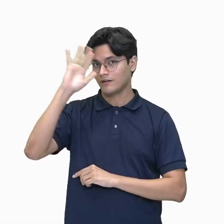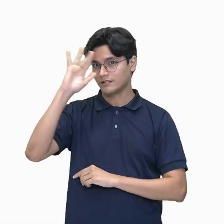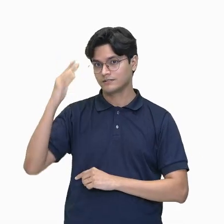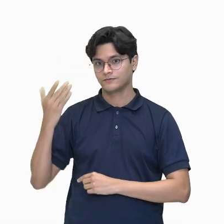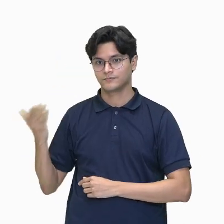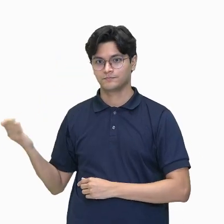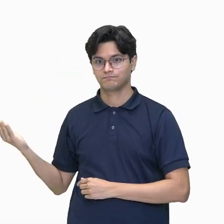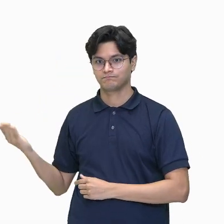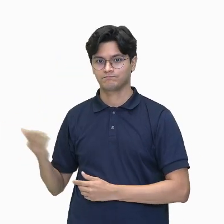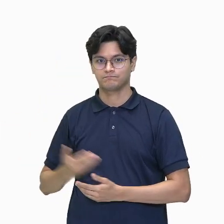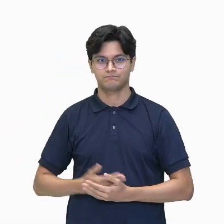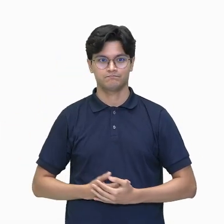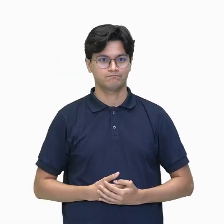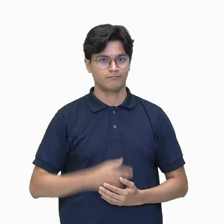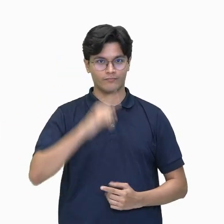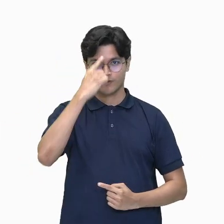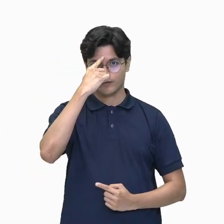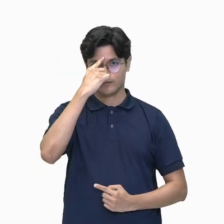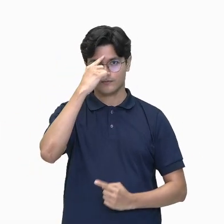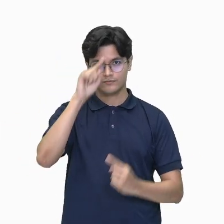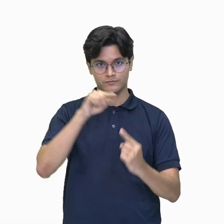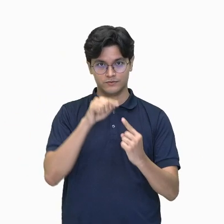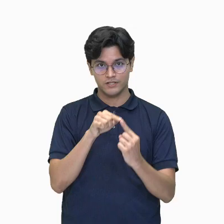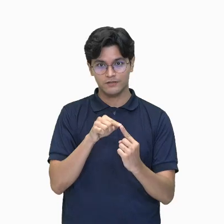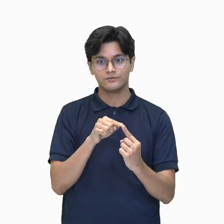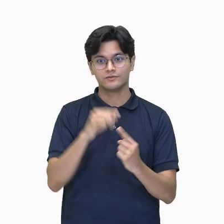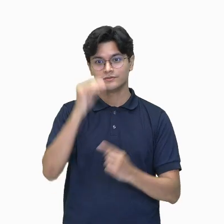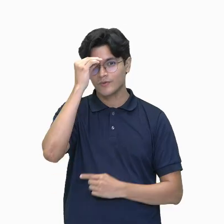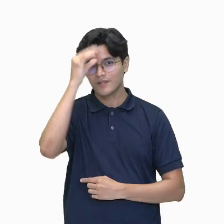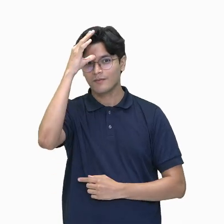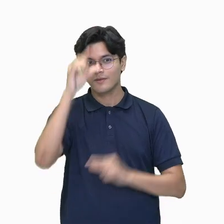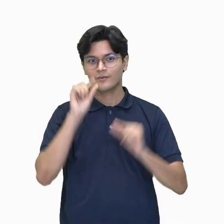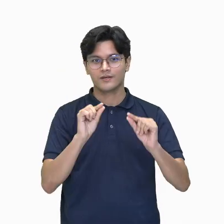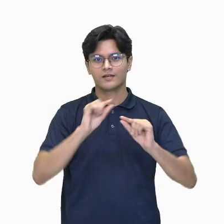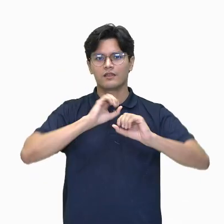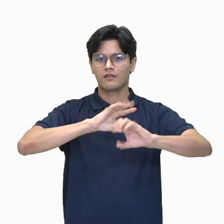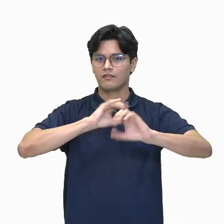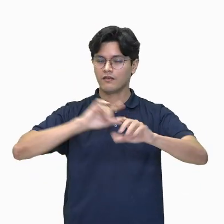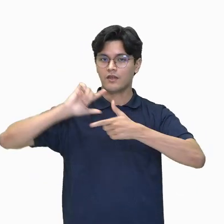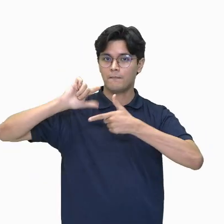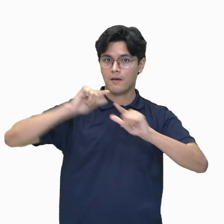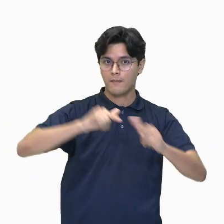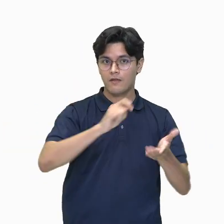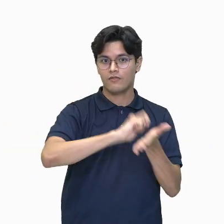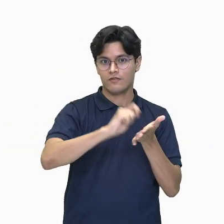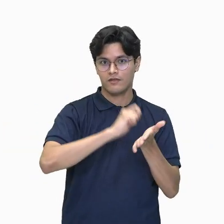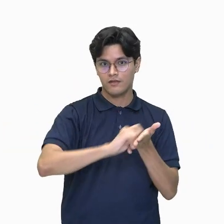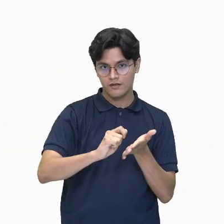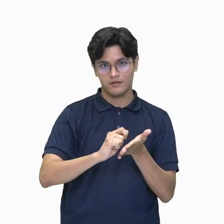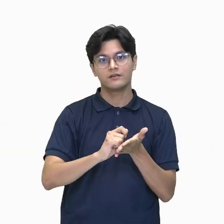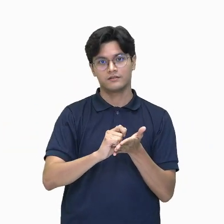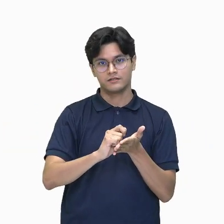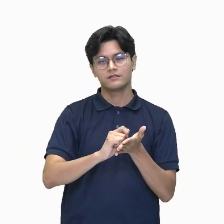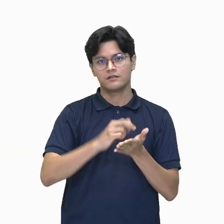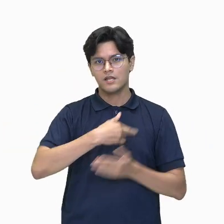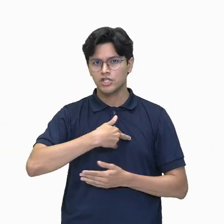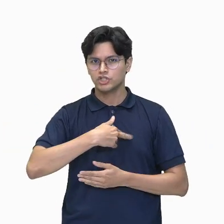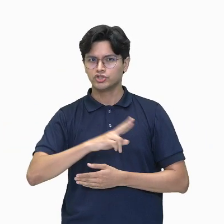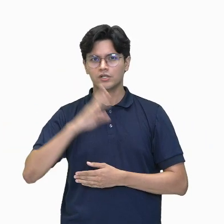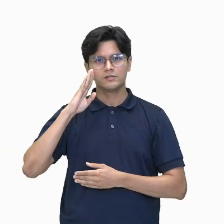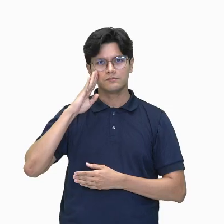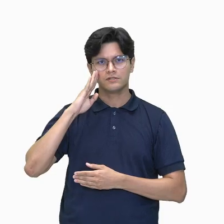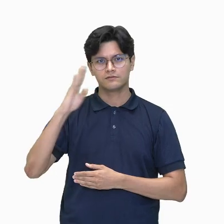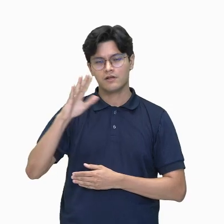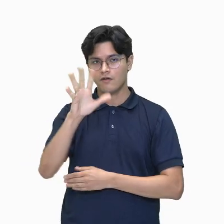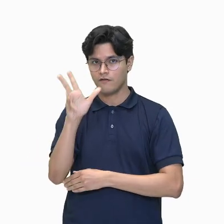O objeto de conhecimento, ensinamentos da tradição escrita, das diferentes matrizes religiosas, africanas,